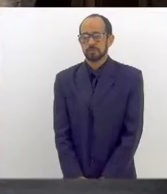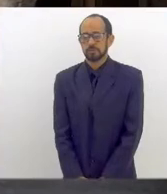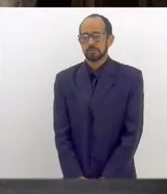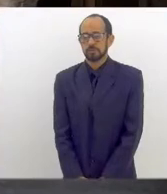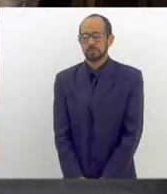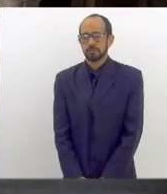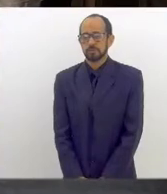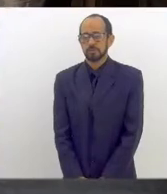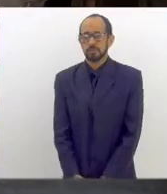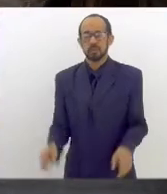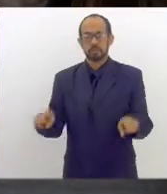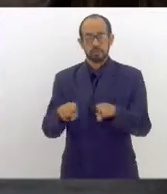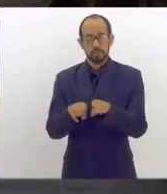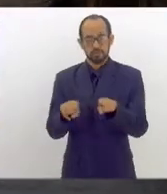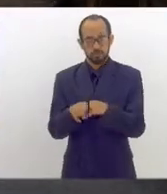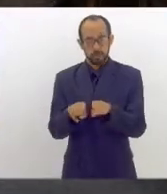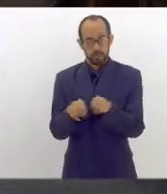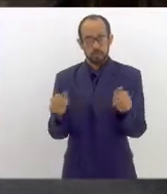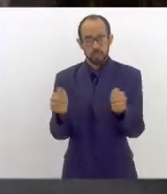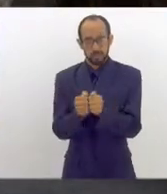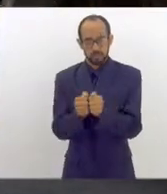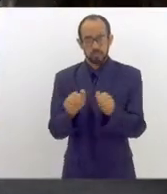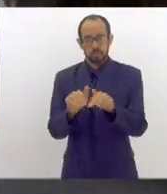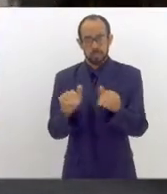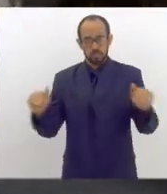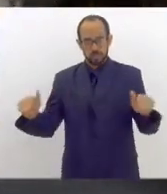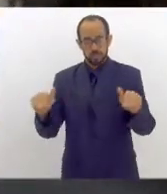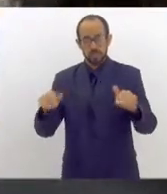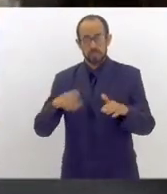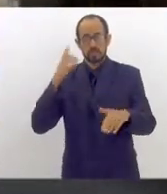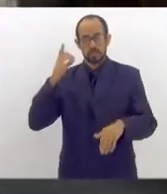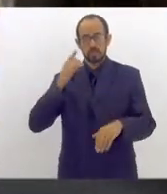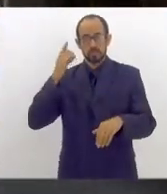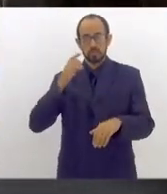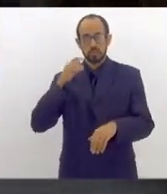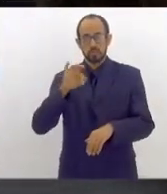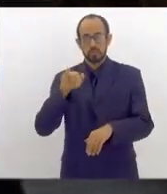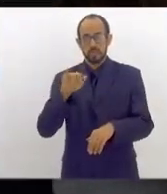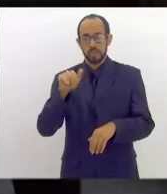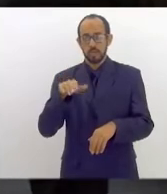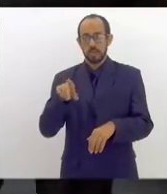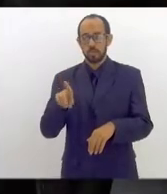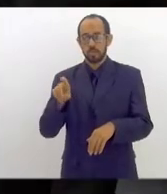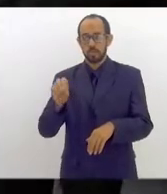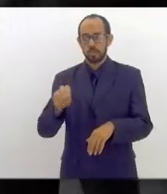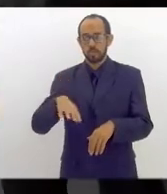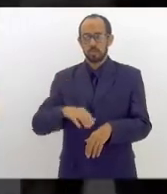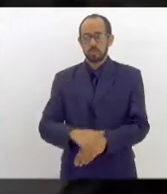também para estar conosco a mesa Desembargador Doutor Fernando Antônio de Almeida